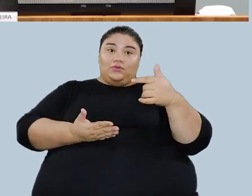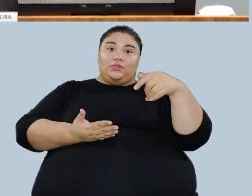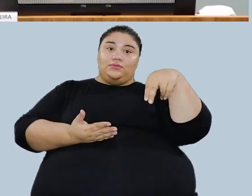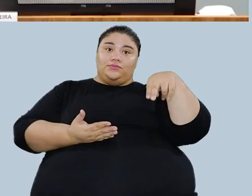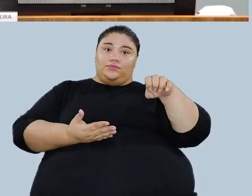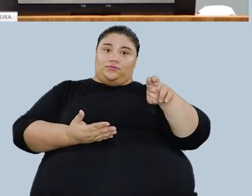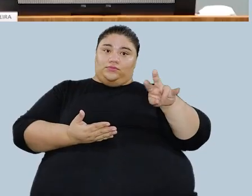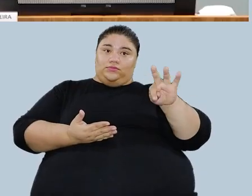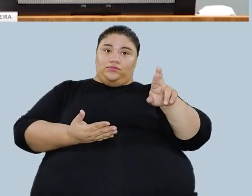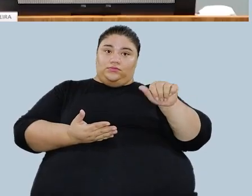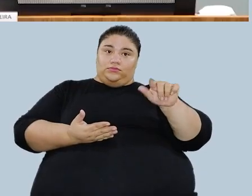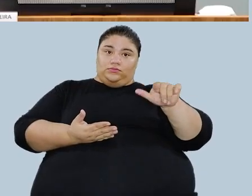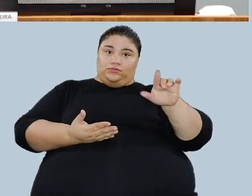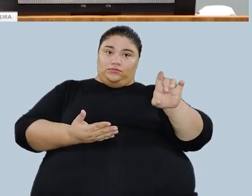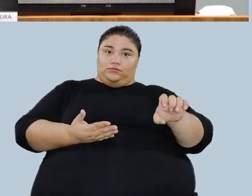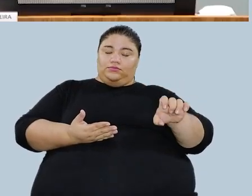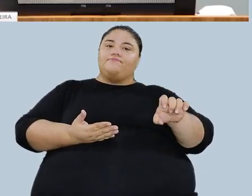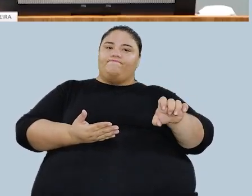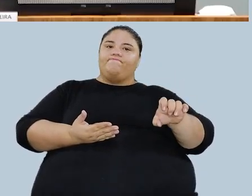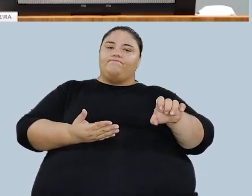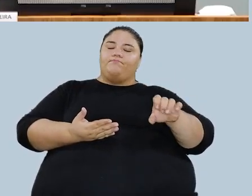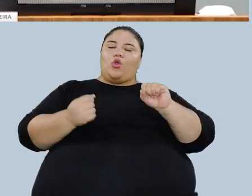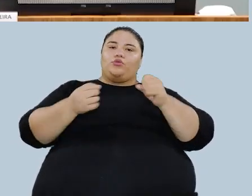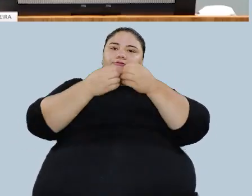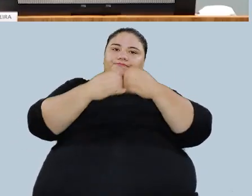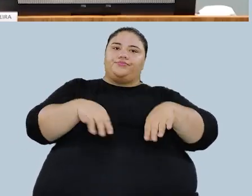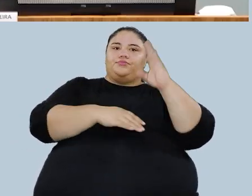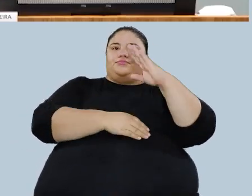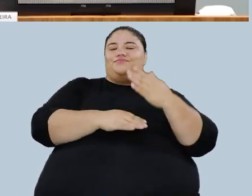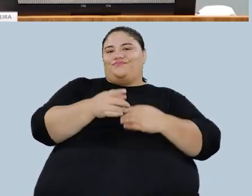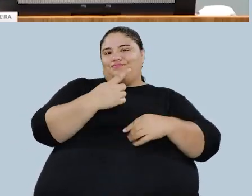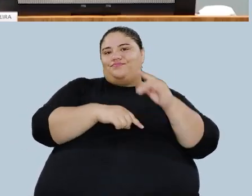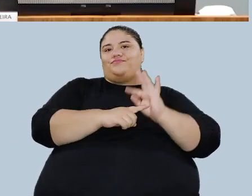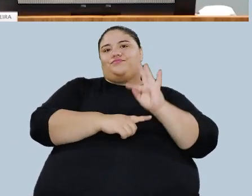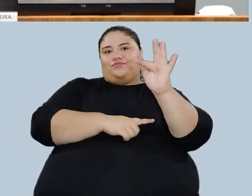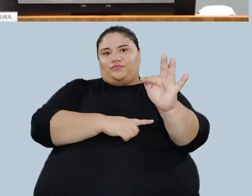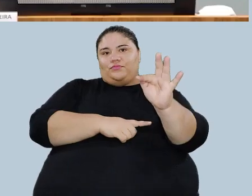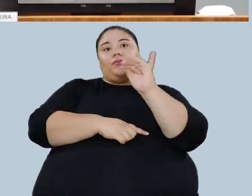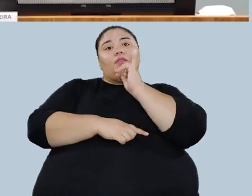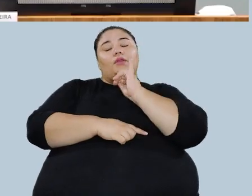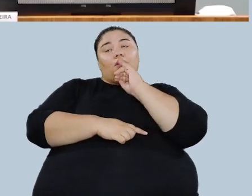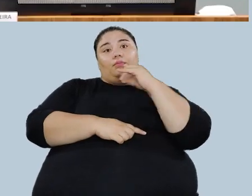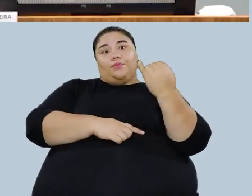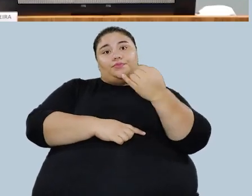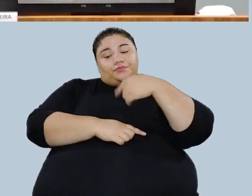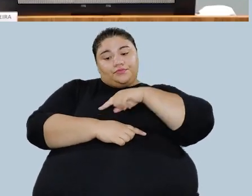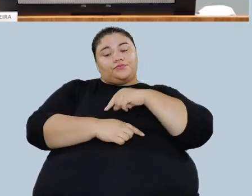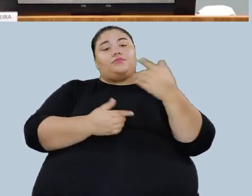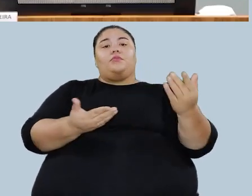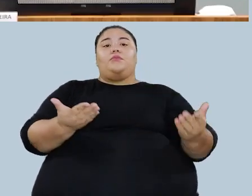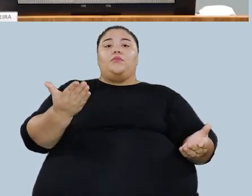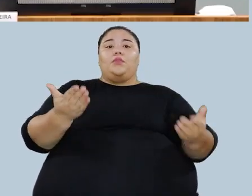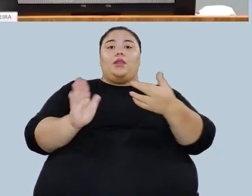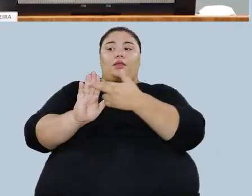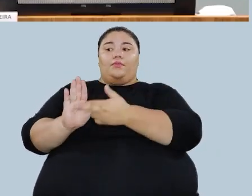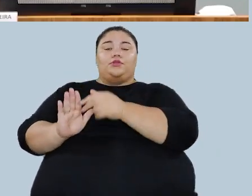pode gerar grandes impactos, trazer grandes impactos à vida econômica do país. Então, é importantíssimo que nós tenhamos